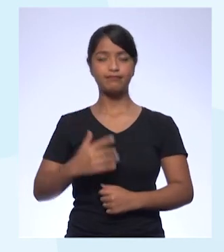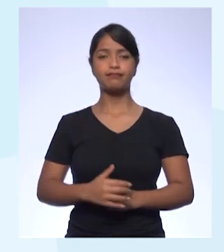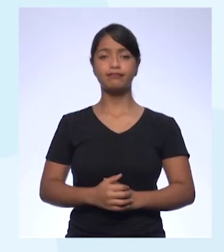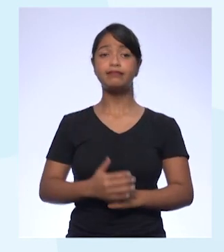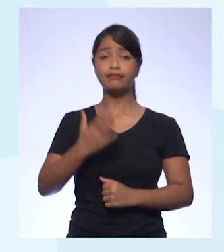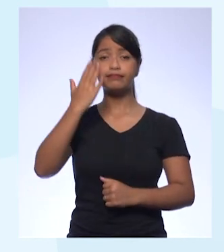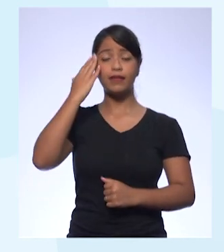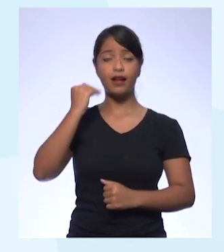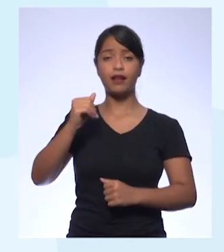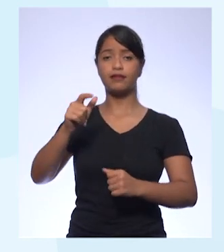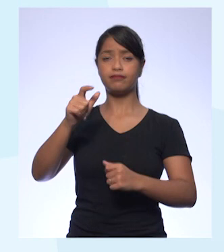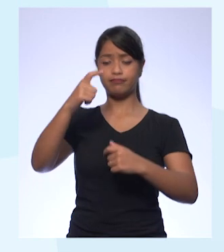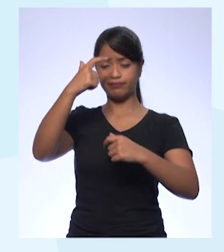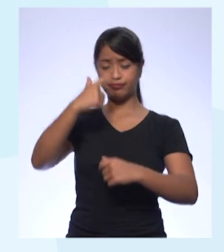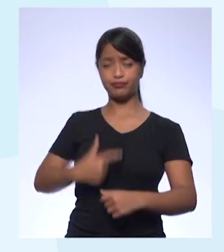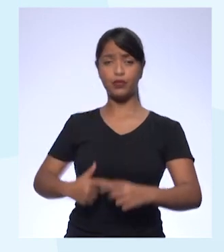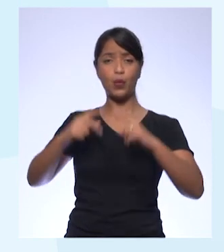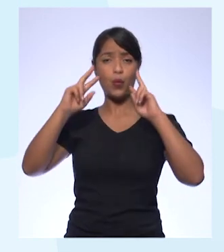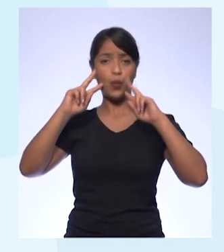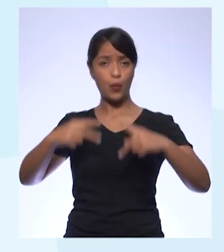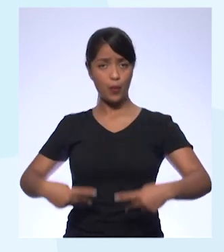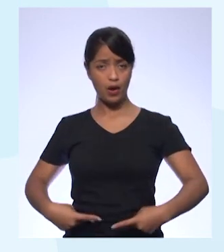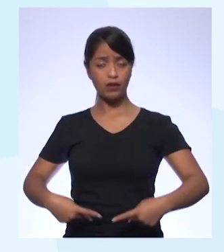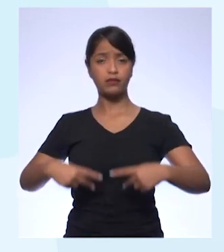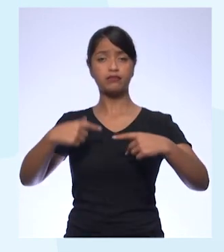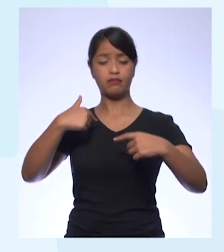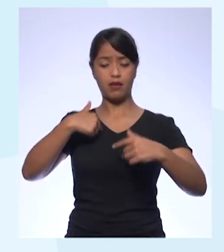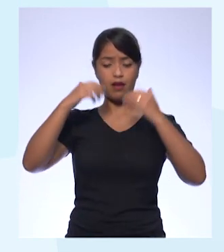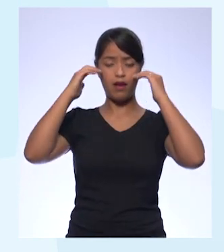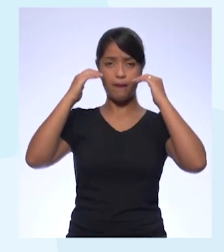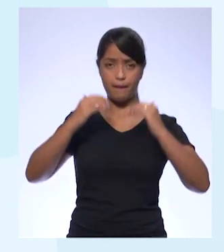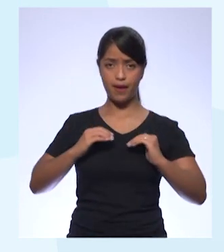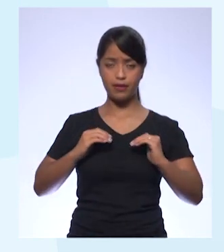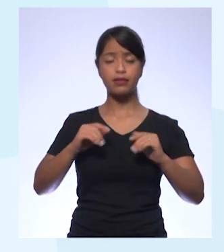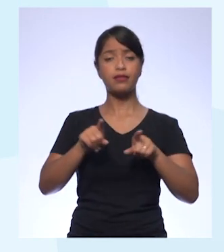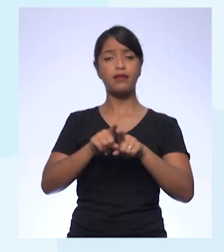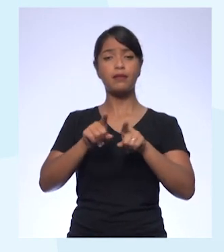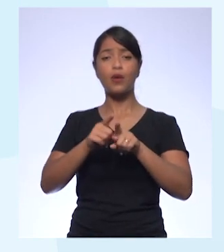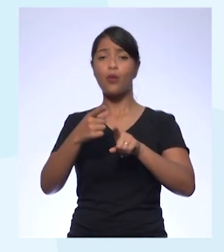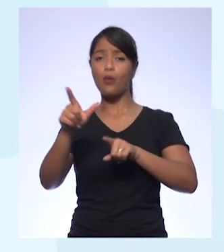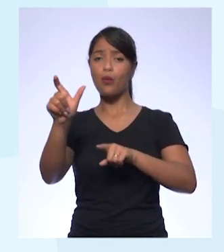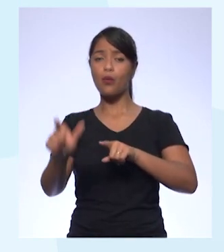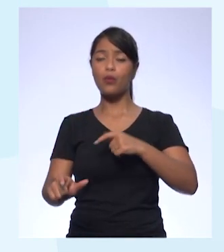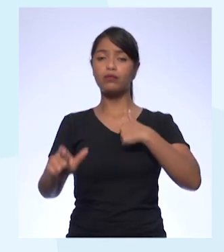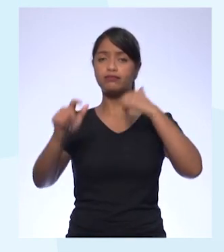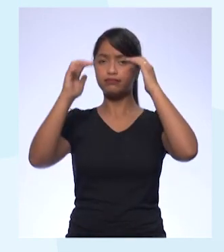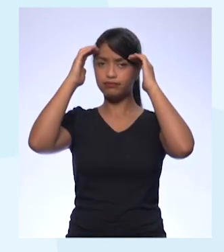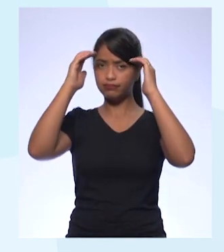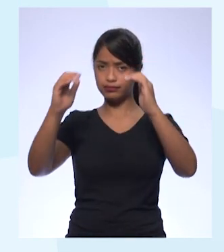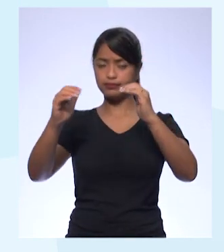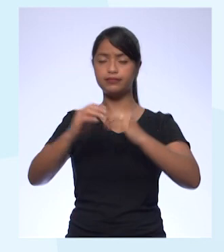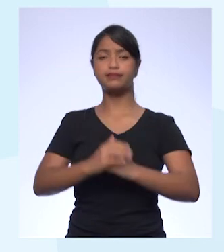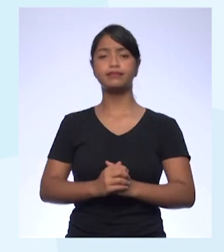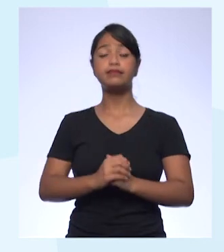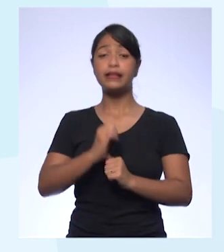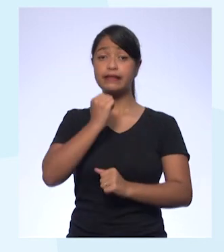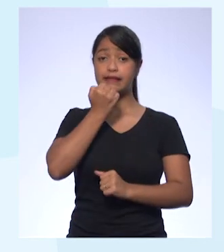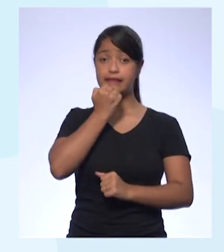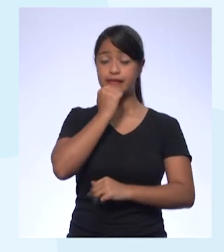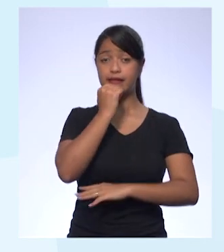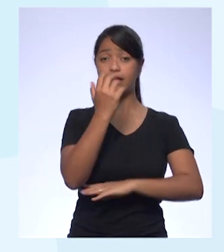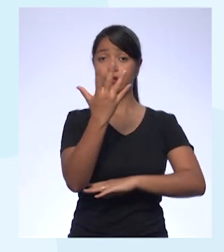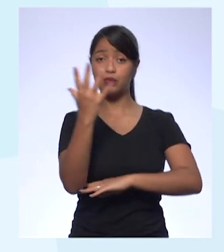humana, fazendo-se respeitar e respeitando o outro, recorrendo aos conhecimentos das ciências da natureza e às